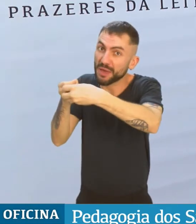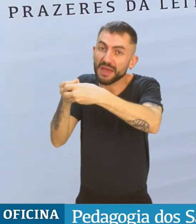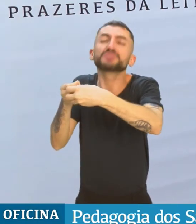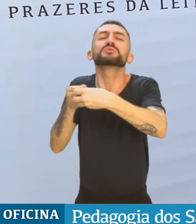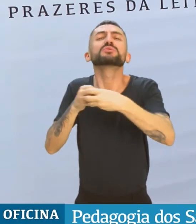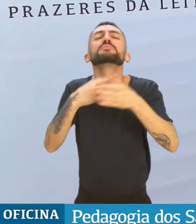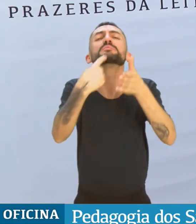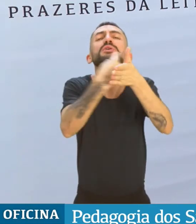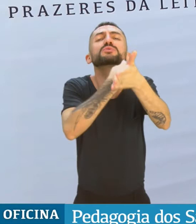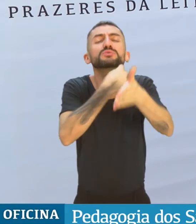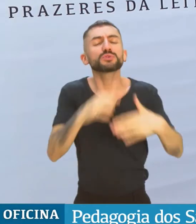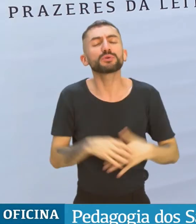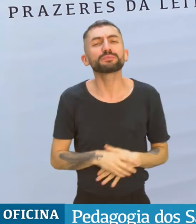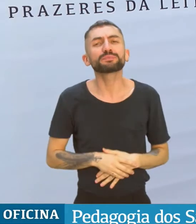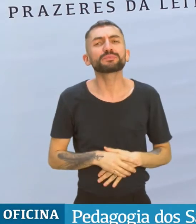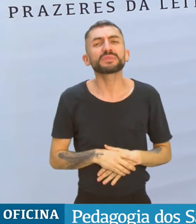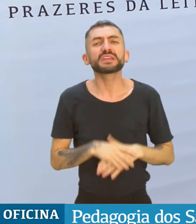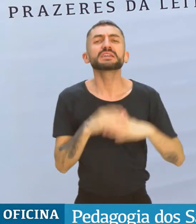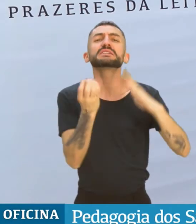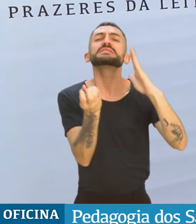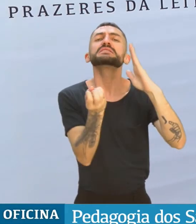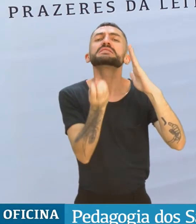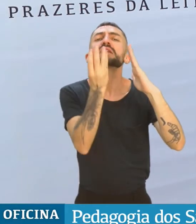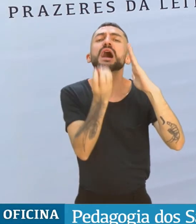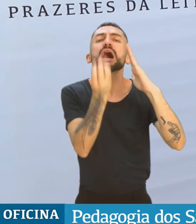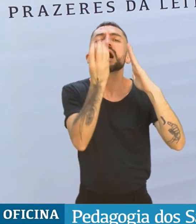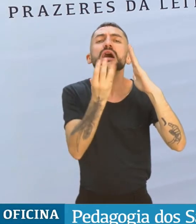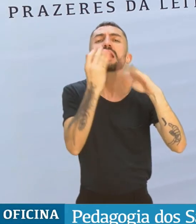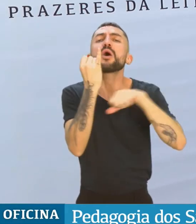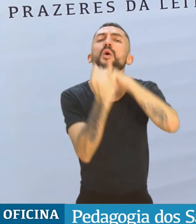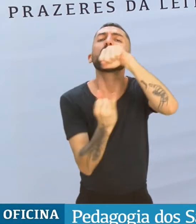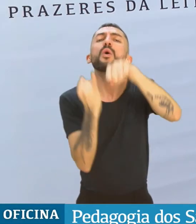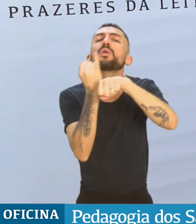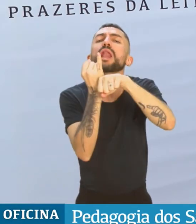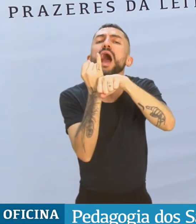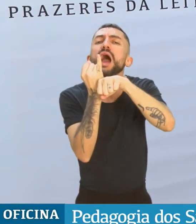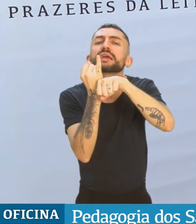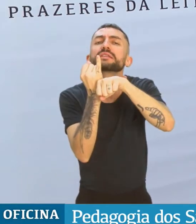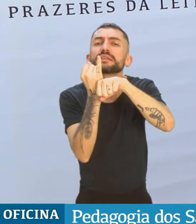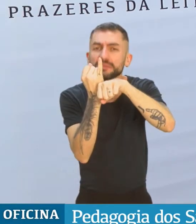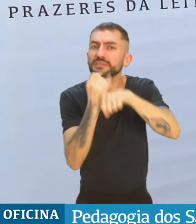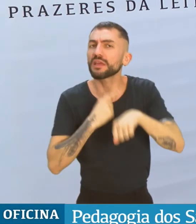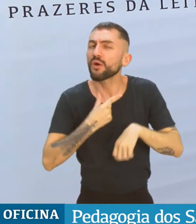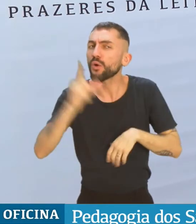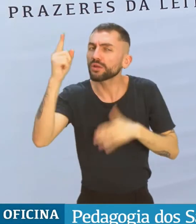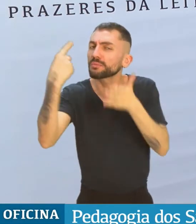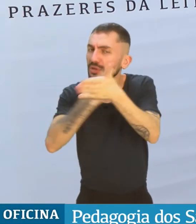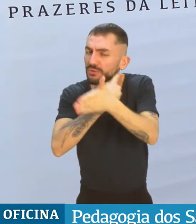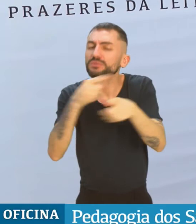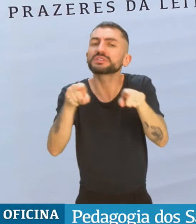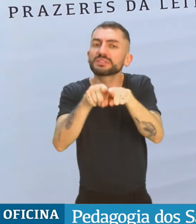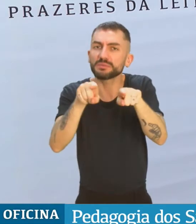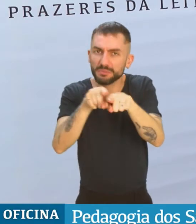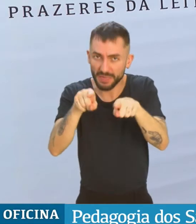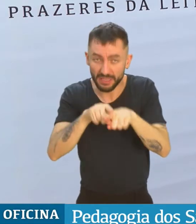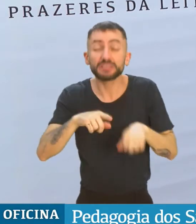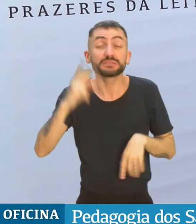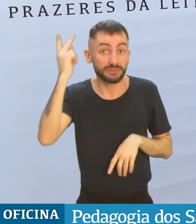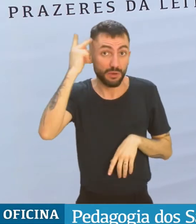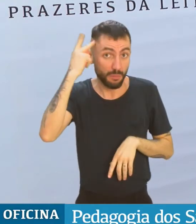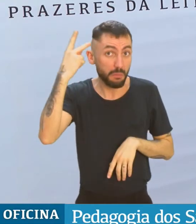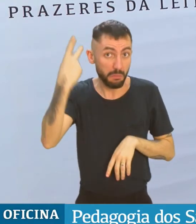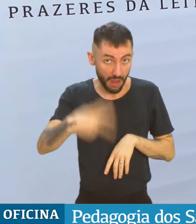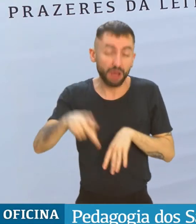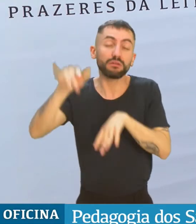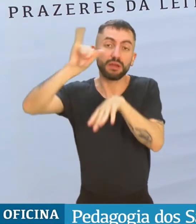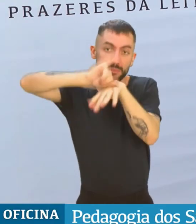sarau online? Deixa eu ver aqui, que parece que as perguntas são parecidas. Do Anderson Vanderlei, São Paulo, SP.